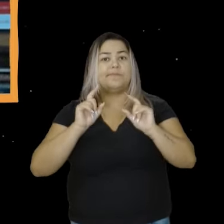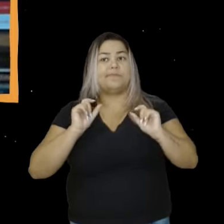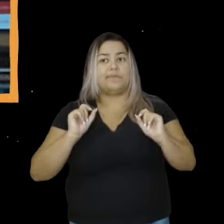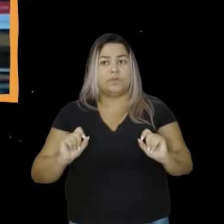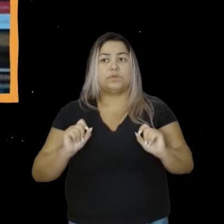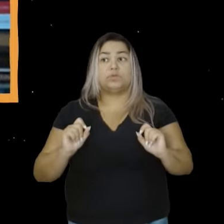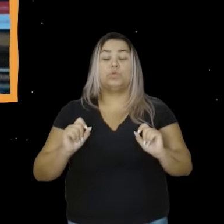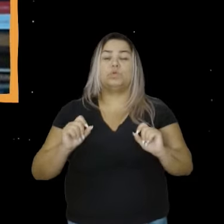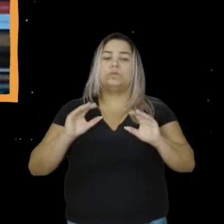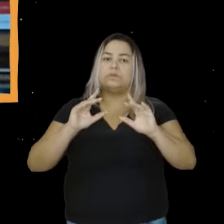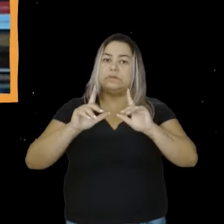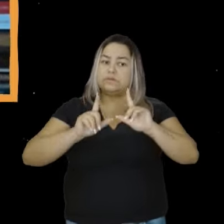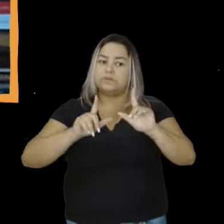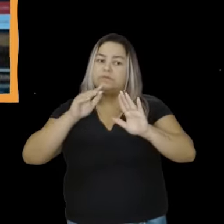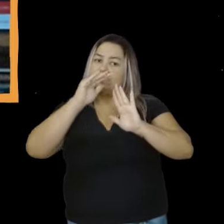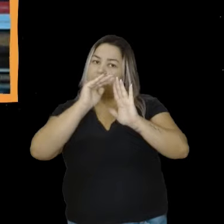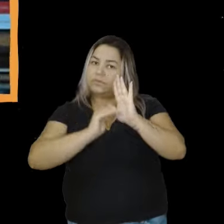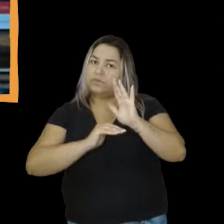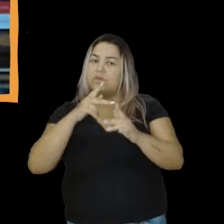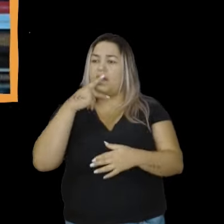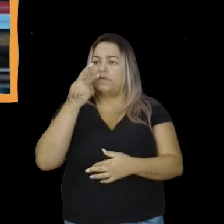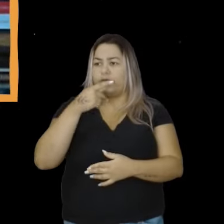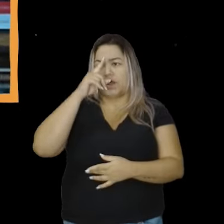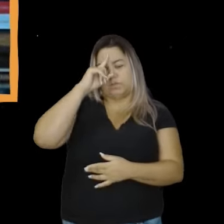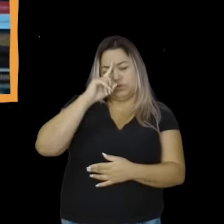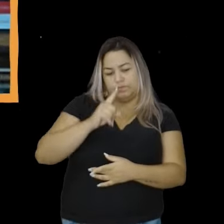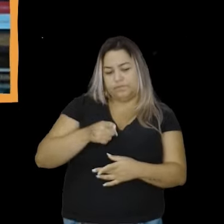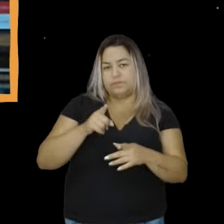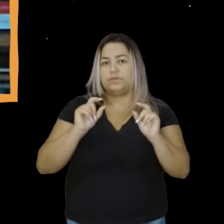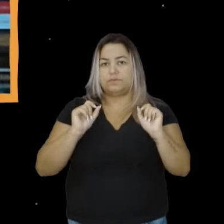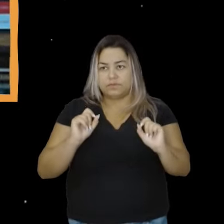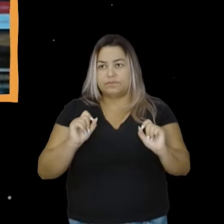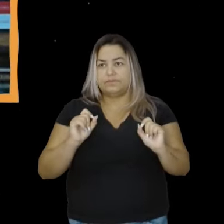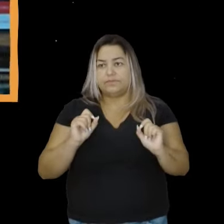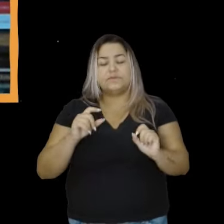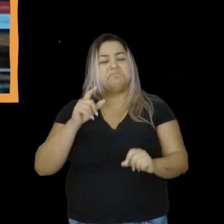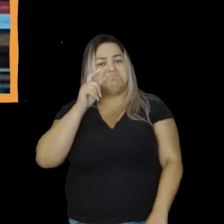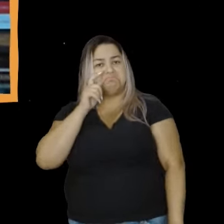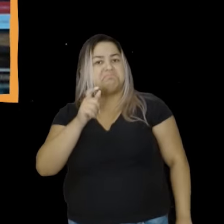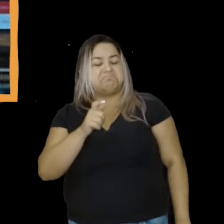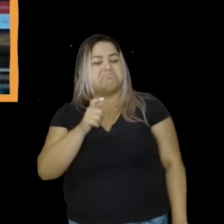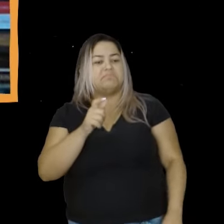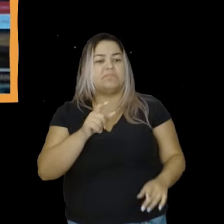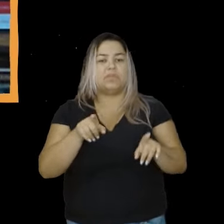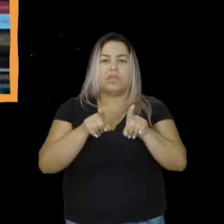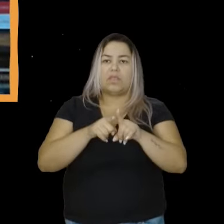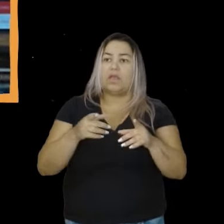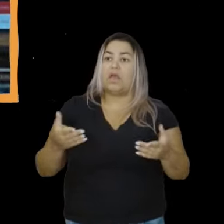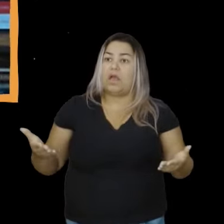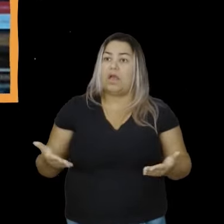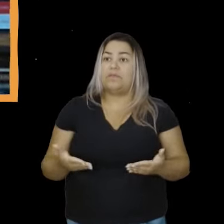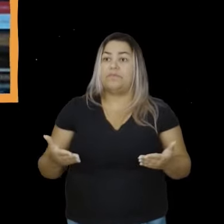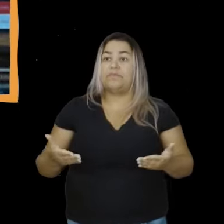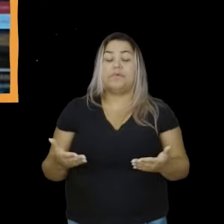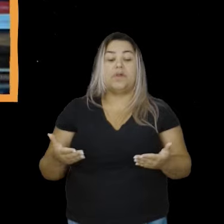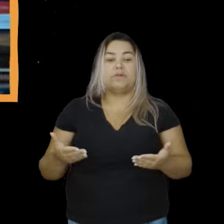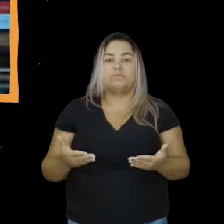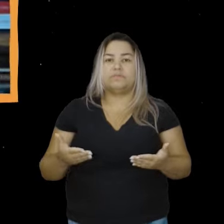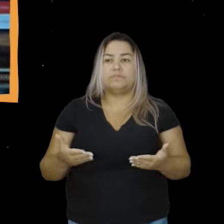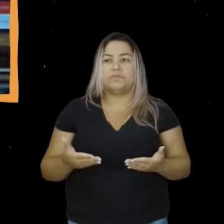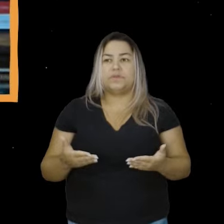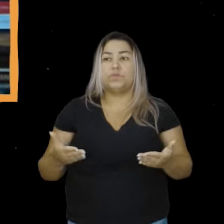no programa, na tática, nas palavras de ordem, ela fica mais interessante. Agora, a campanha de hoje, ela